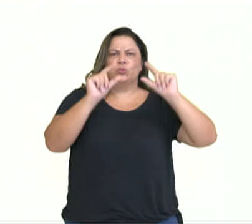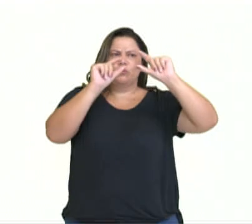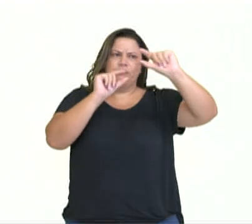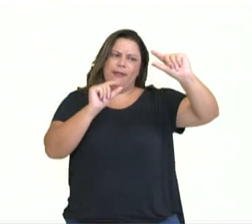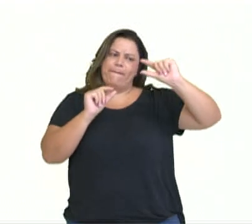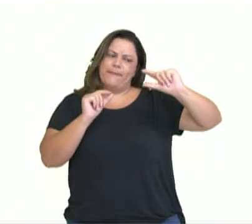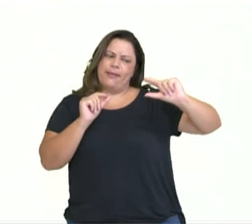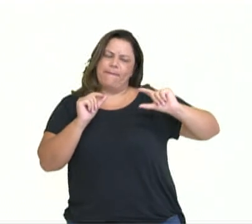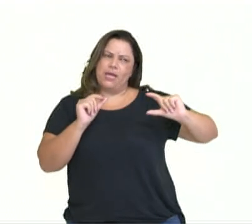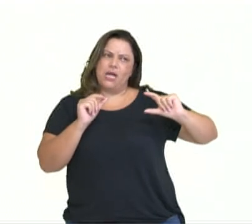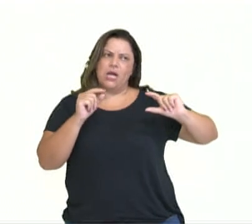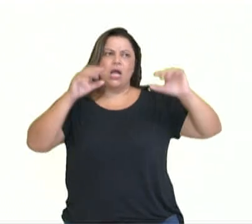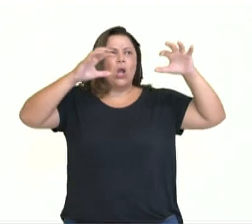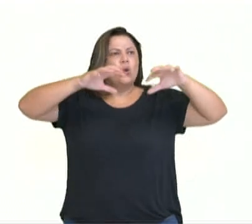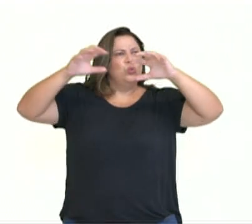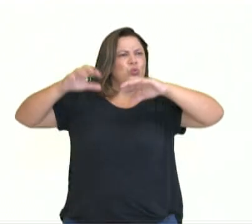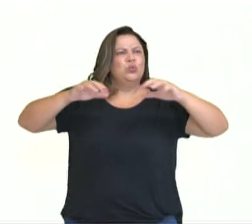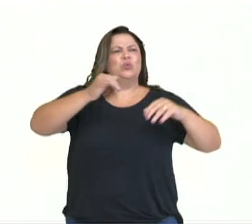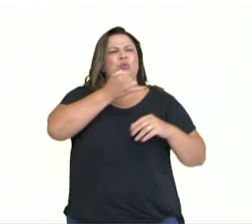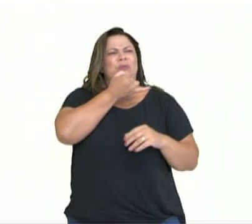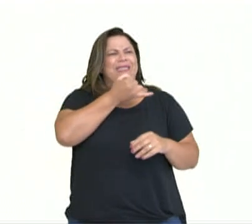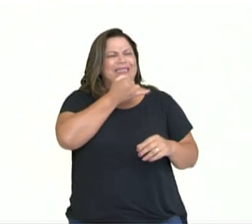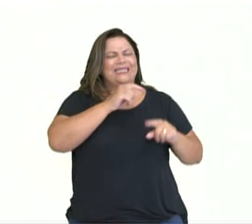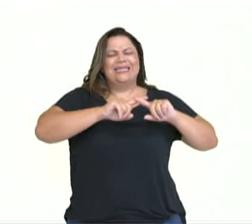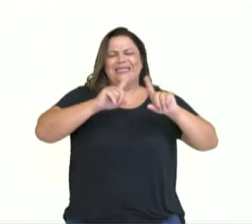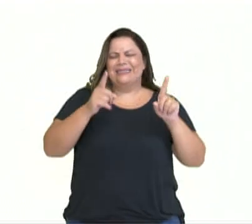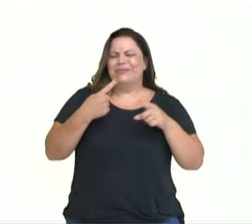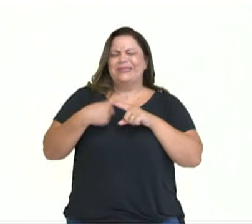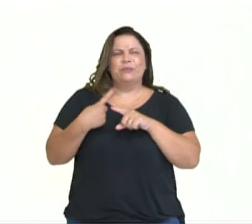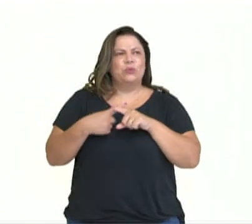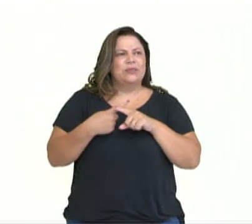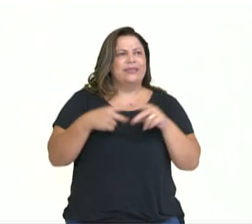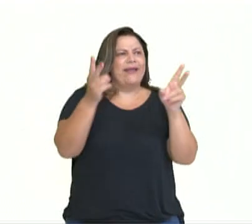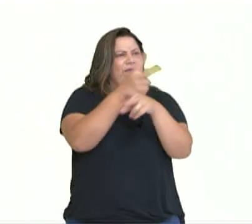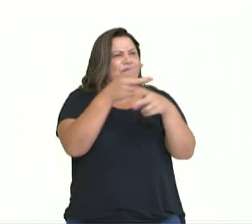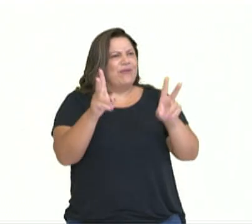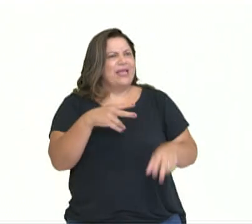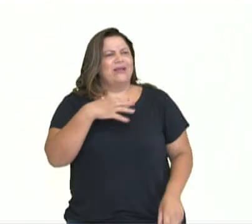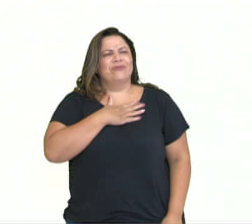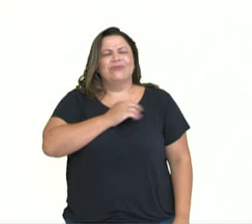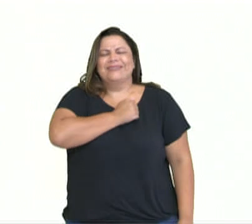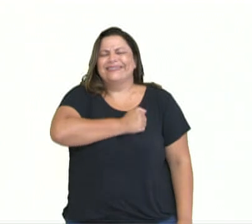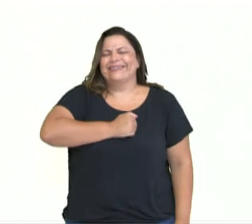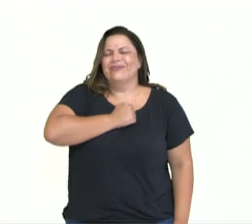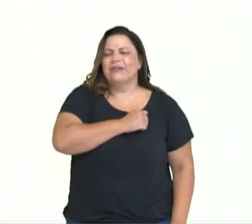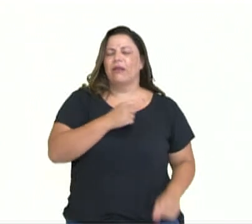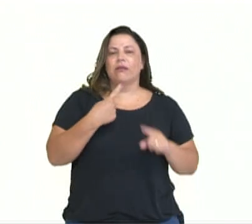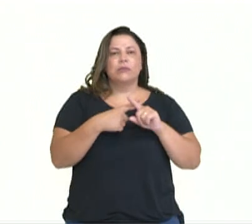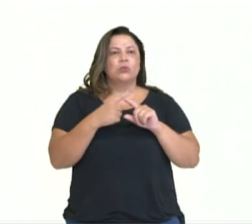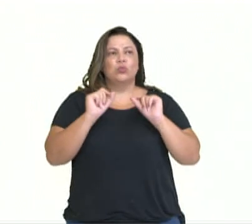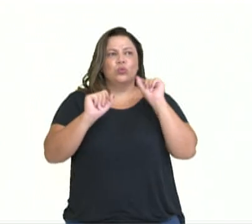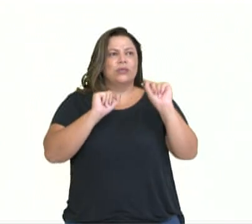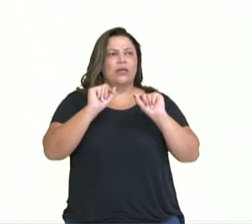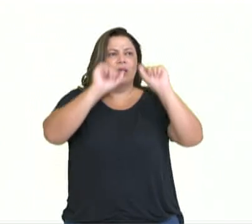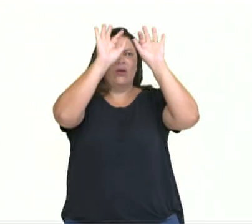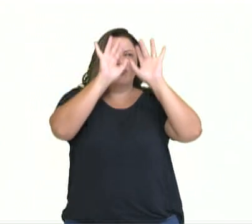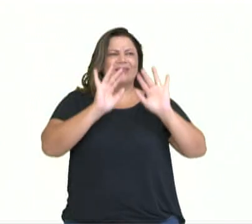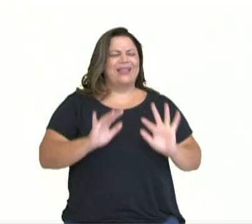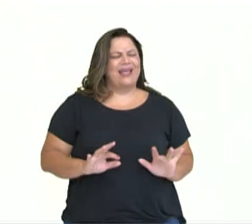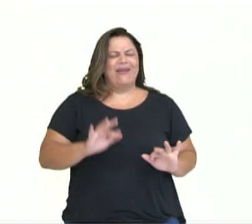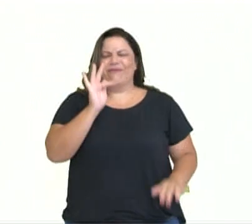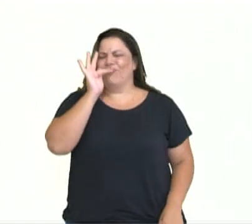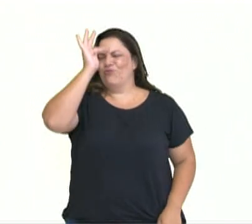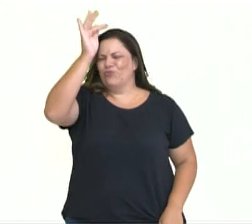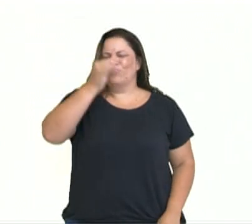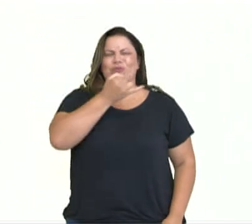verso aqui, ó. Chuva, tenho tristeza, mas por quê? Vento, tenho saudades, mas de quê? Ó neve, que destino triste o nosso.